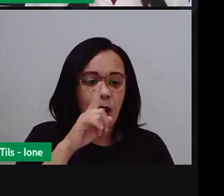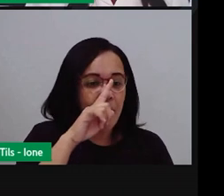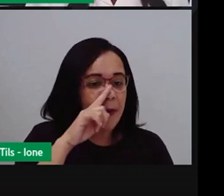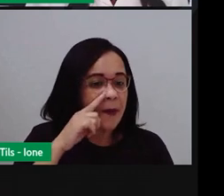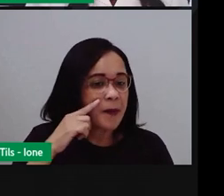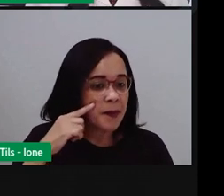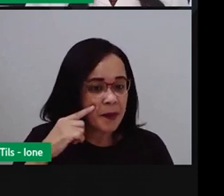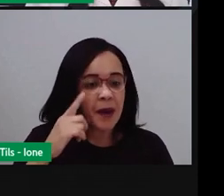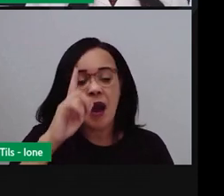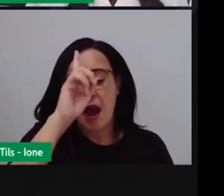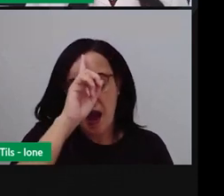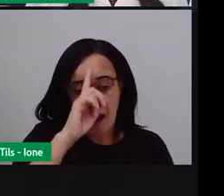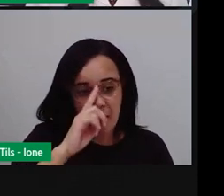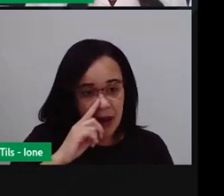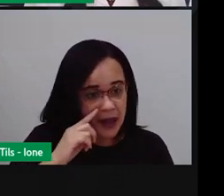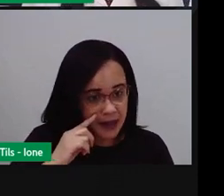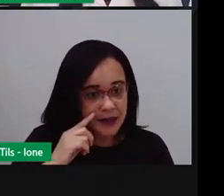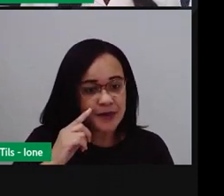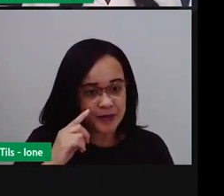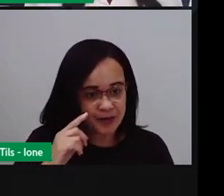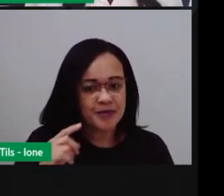de milho.